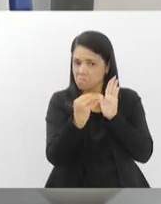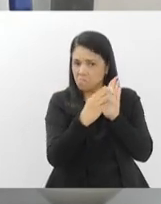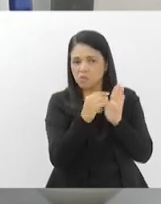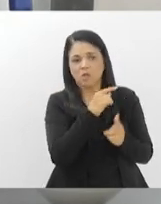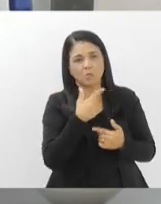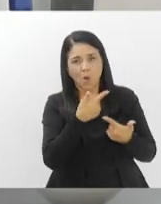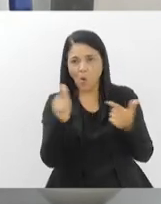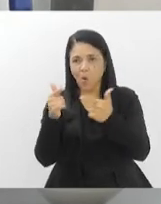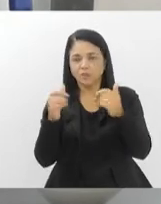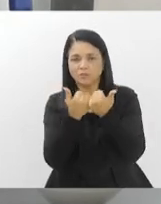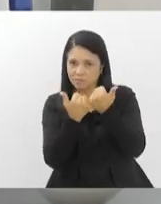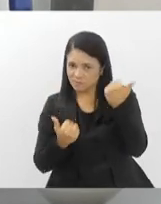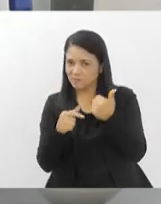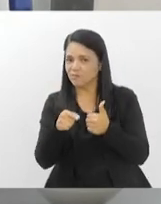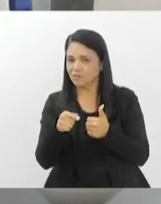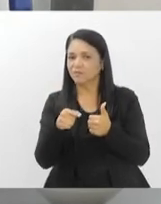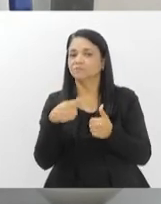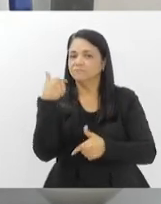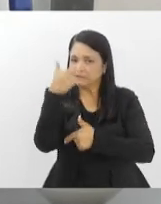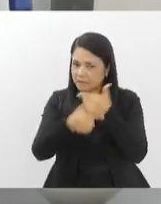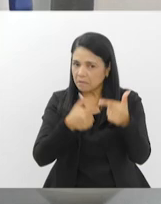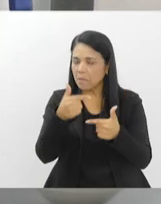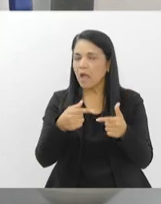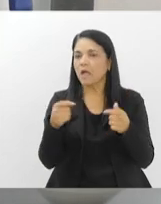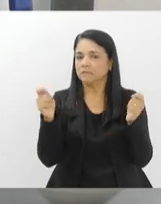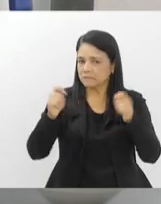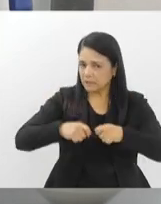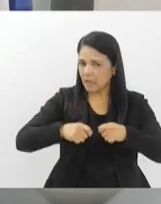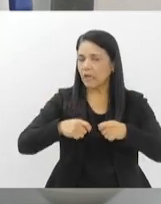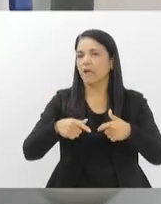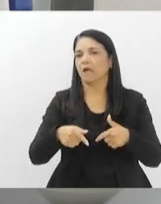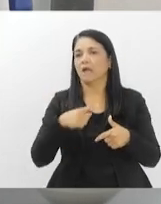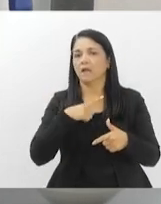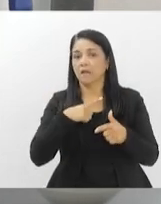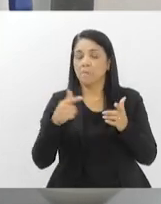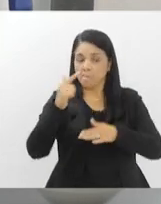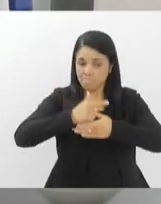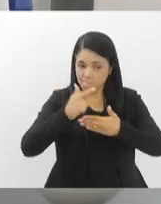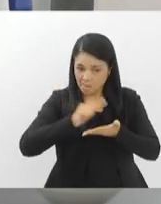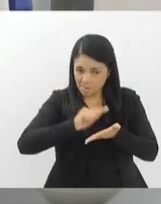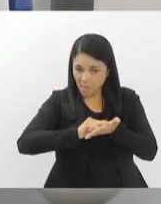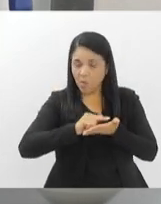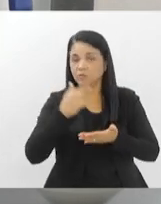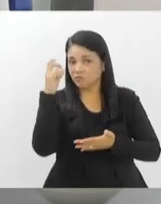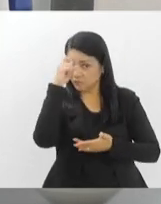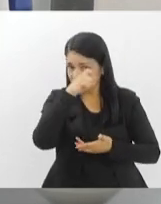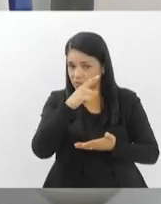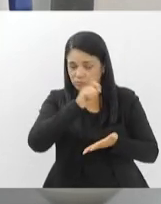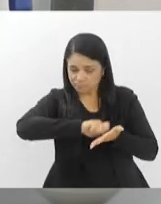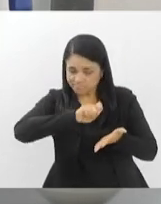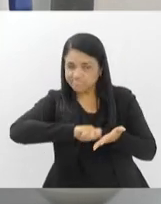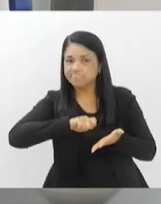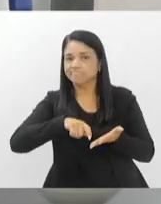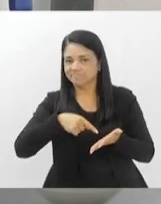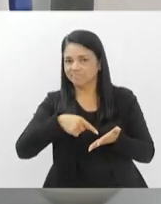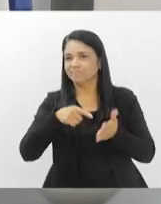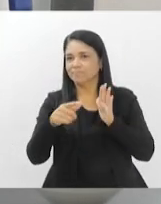demais assessorias, que dá trabalho apresentar projeto. É fácil ter ideia, mas botar no papel é difícil. Botar no papel direito,